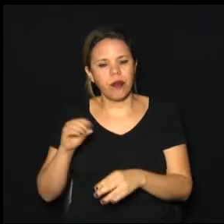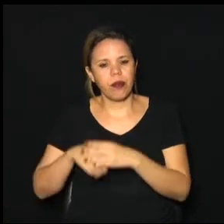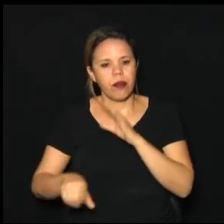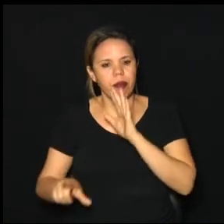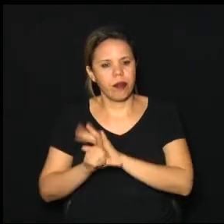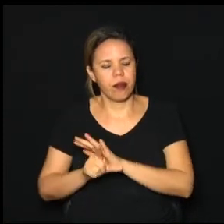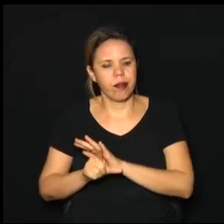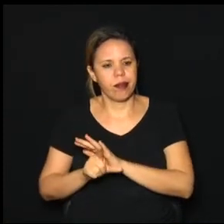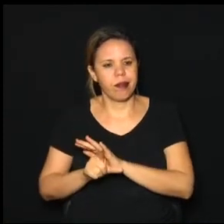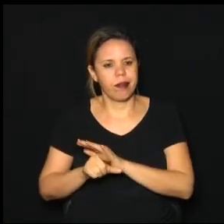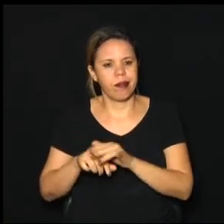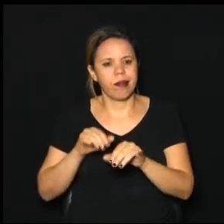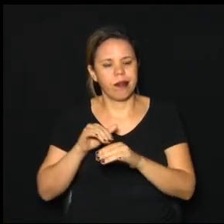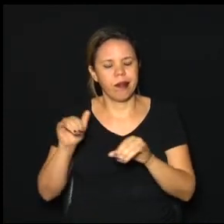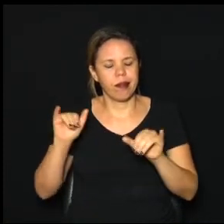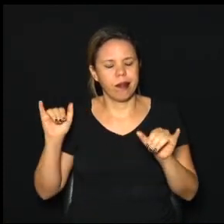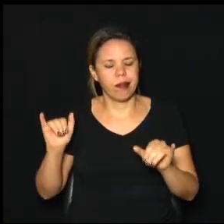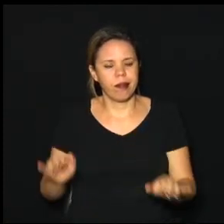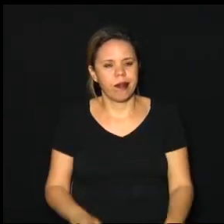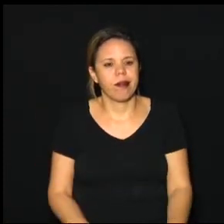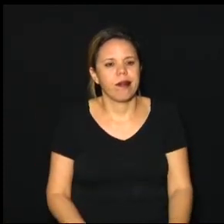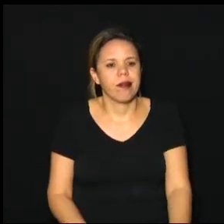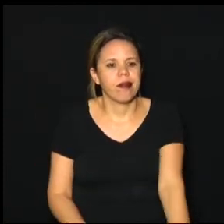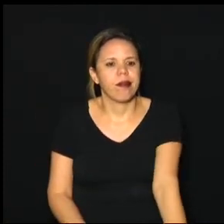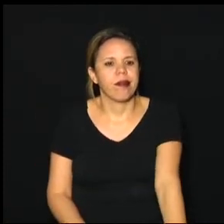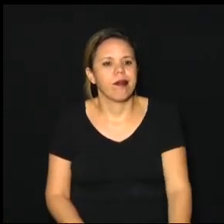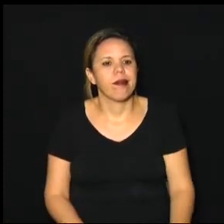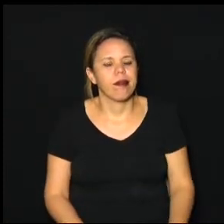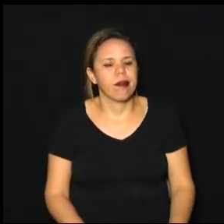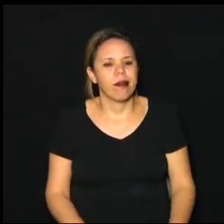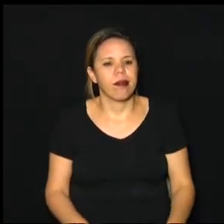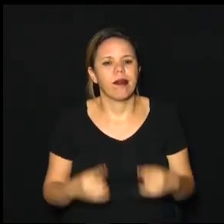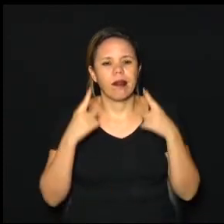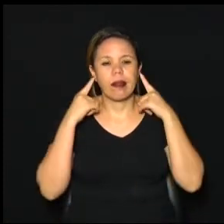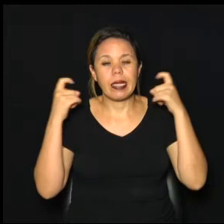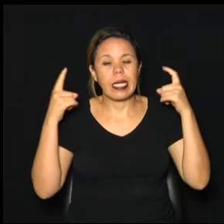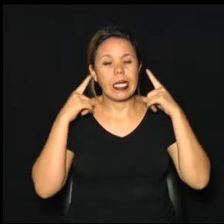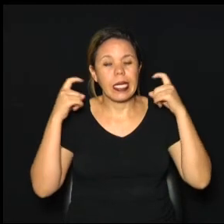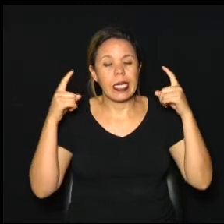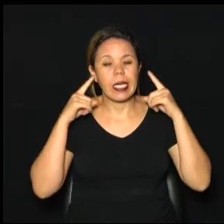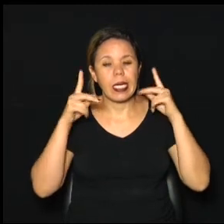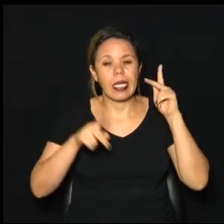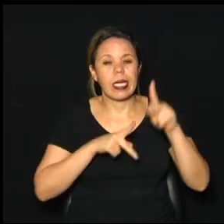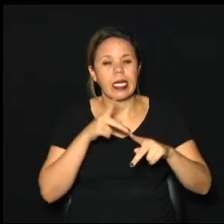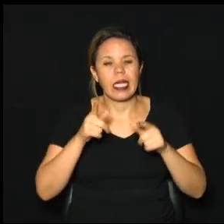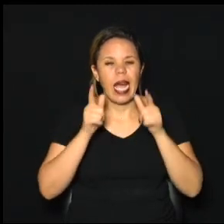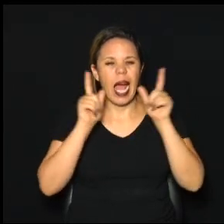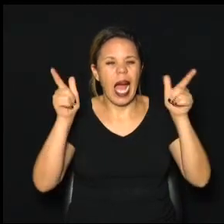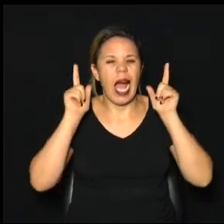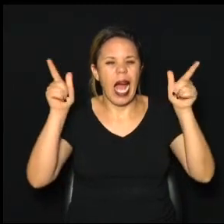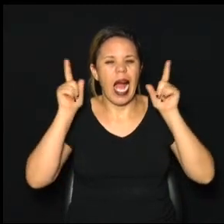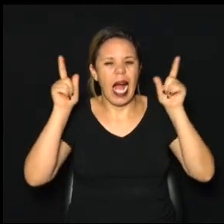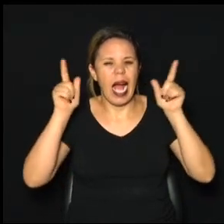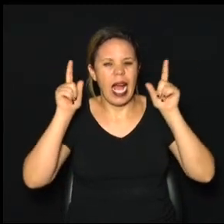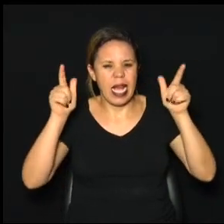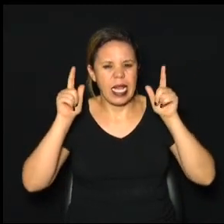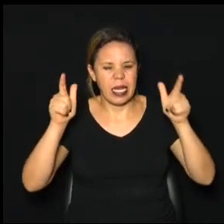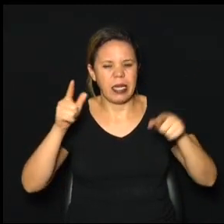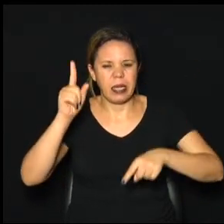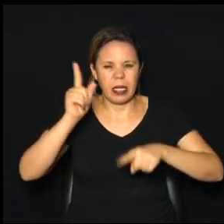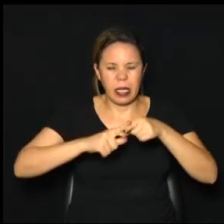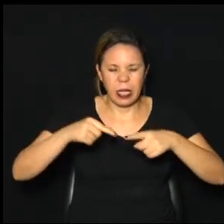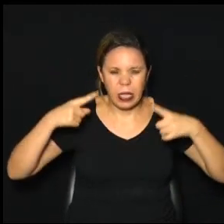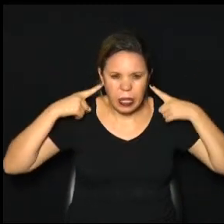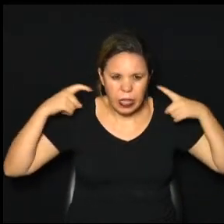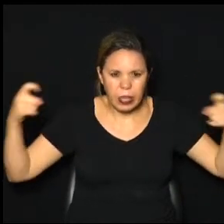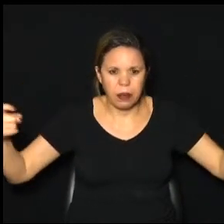das eleições. Também é vedado a propaganda que perturba o sossego público, a algazarra, o abuso de instrumentos